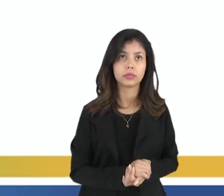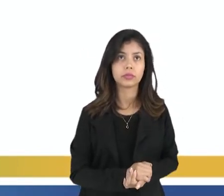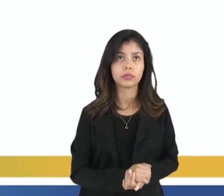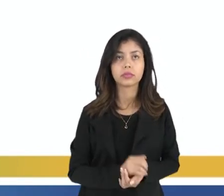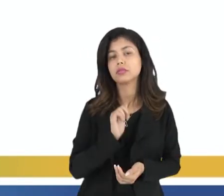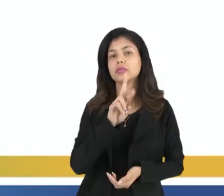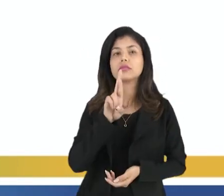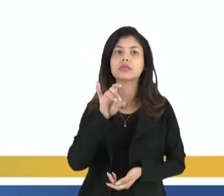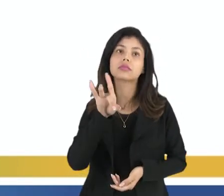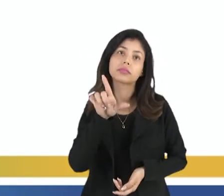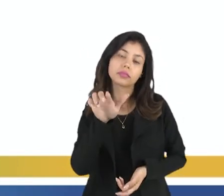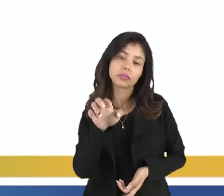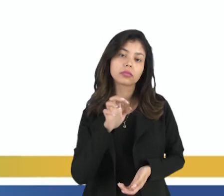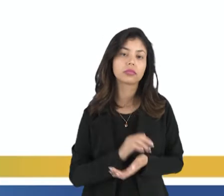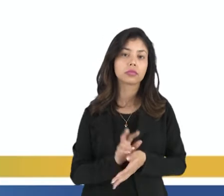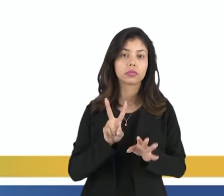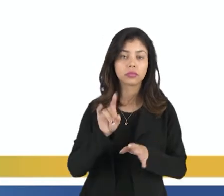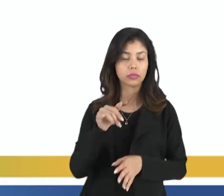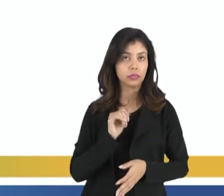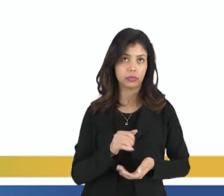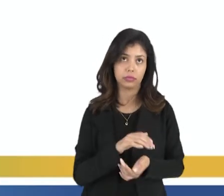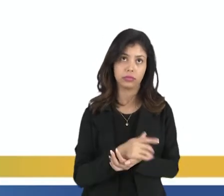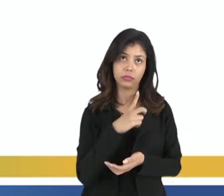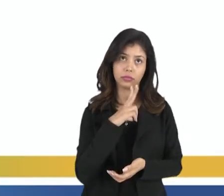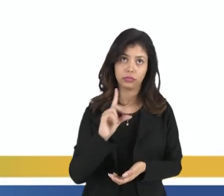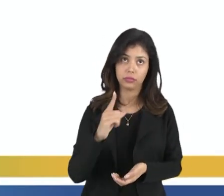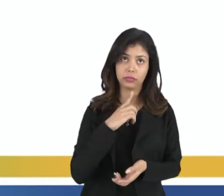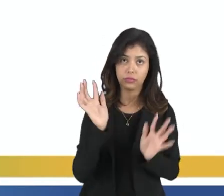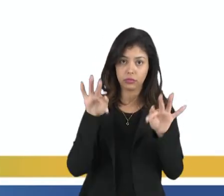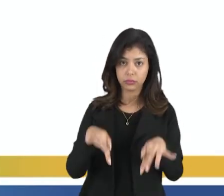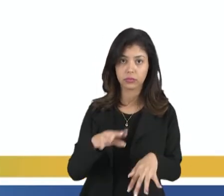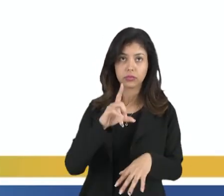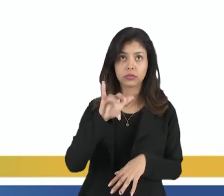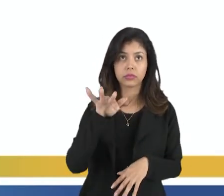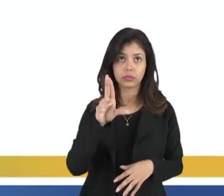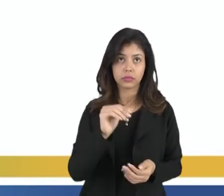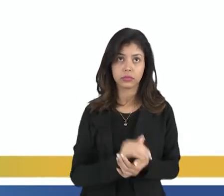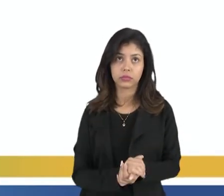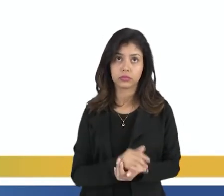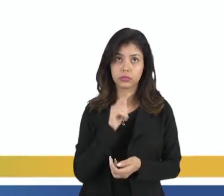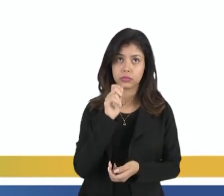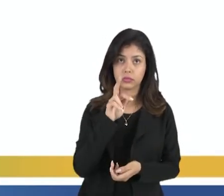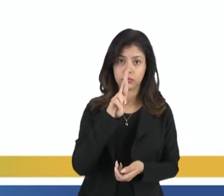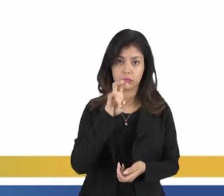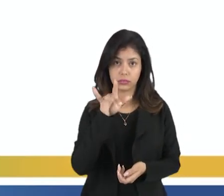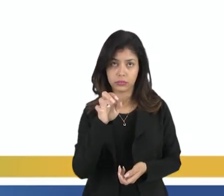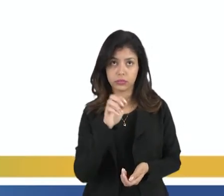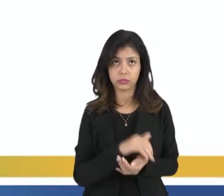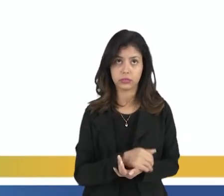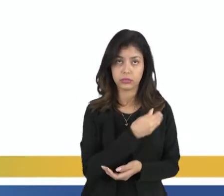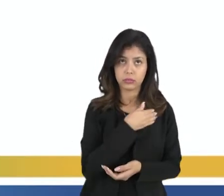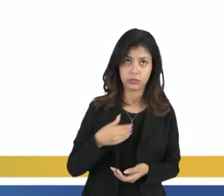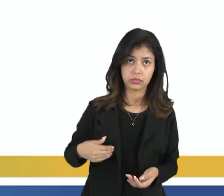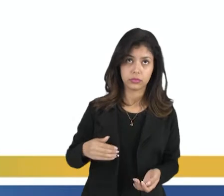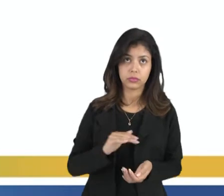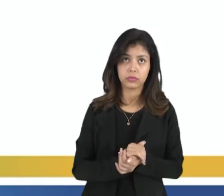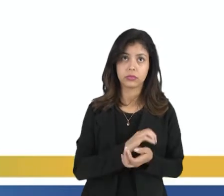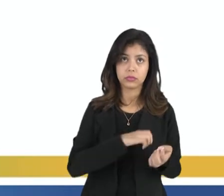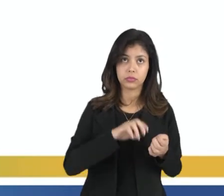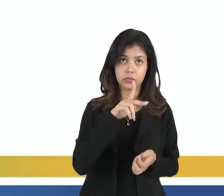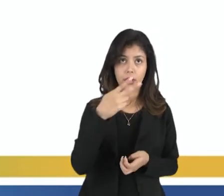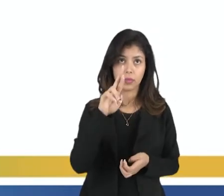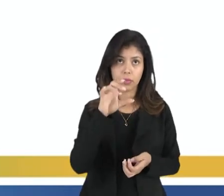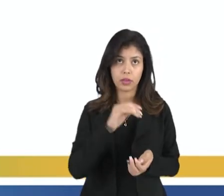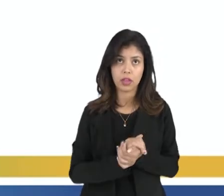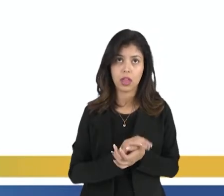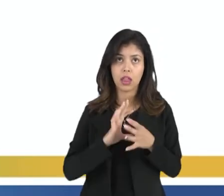esses rebeldes, né, eles vão querer a independência, o fim da colonização, o regime republicano, né, a liberdade do comércio,